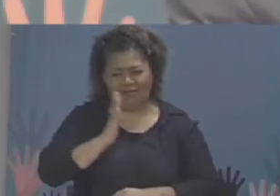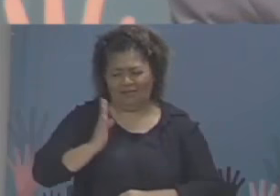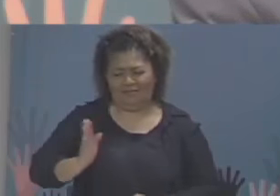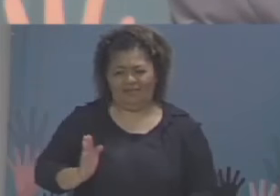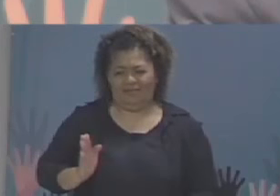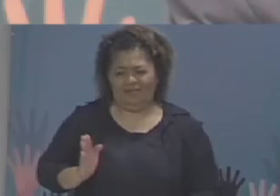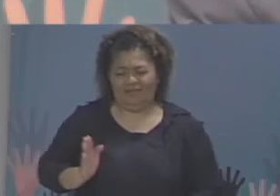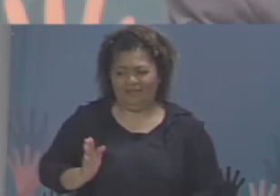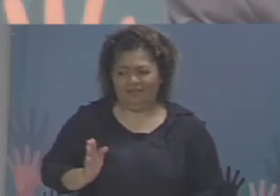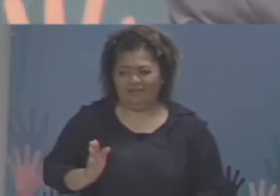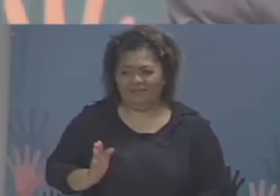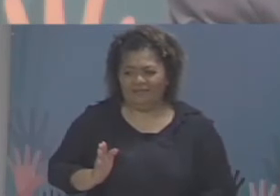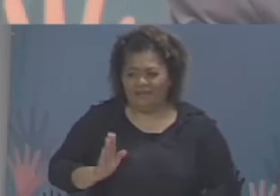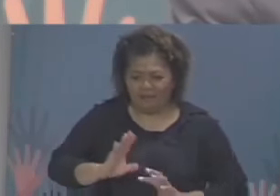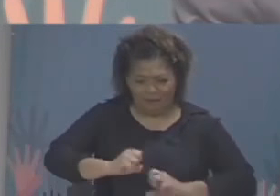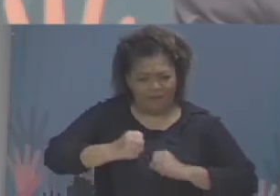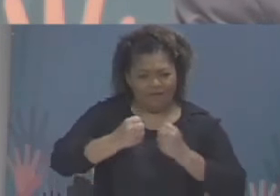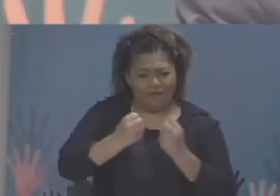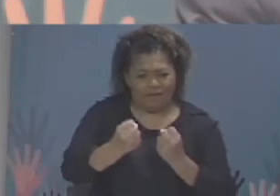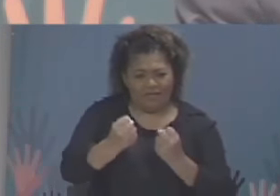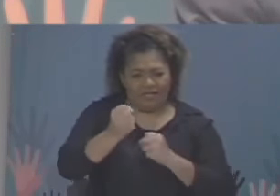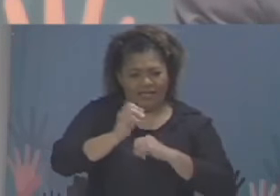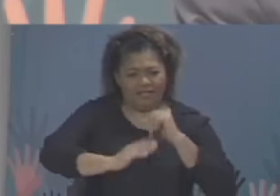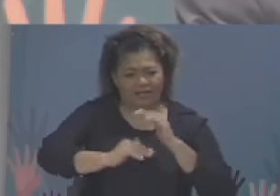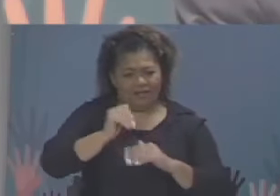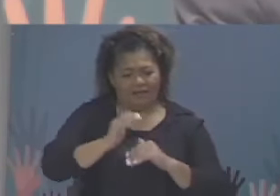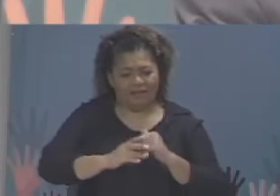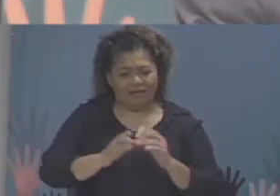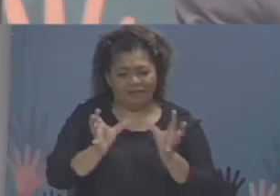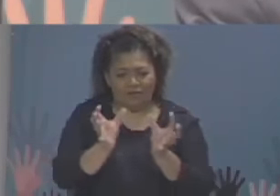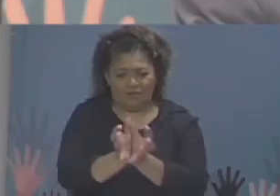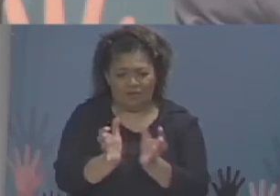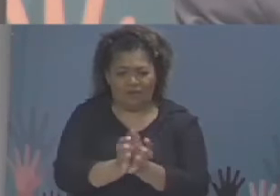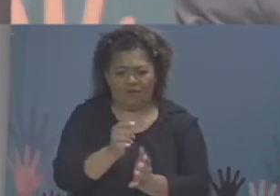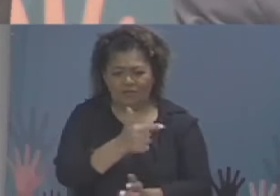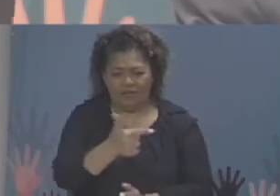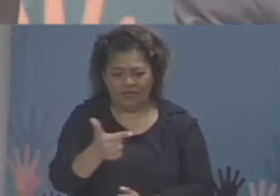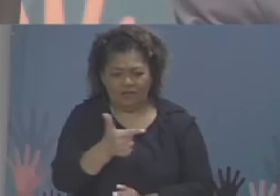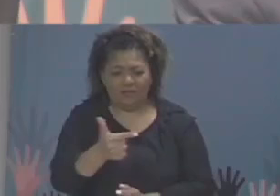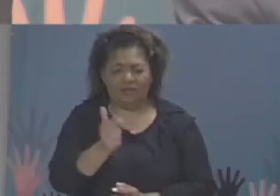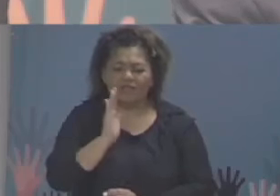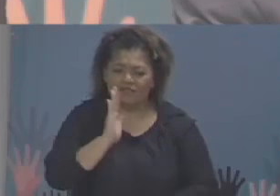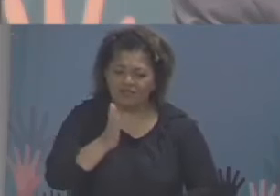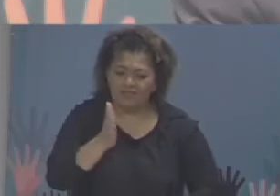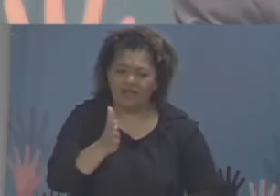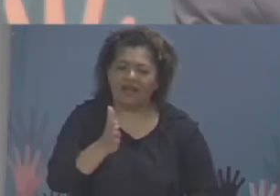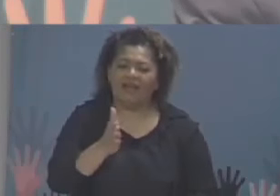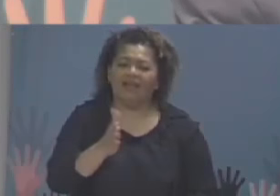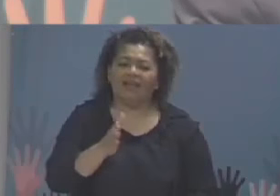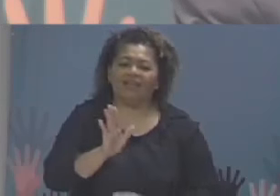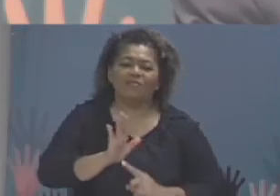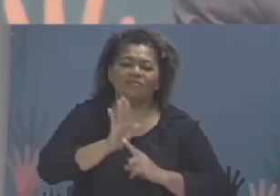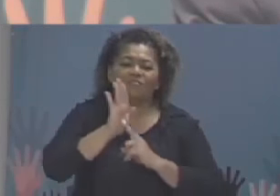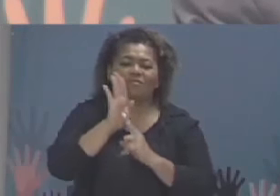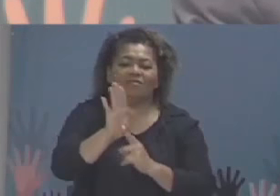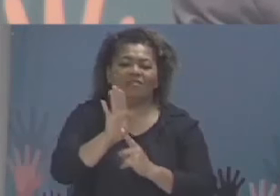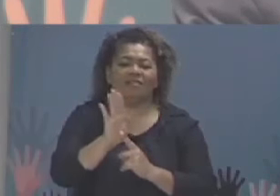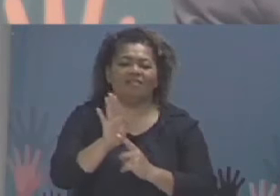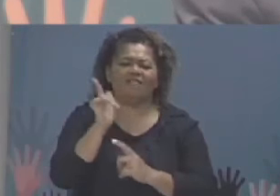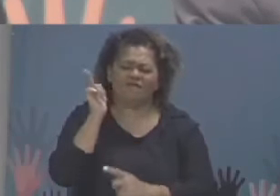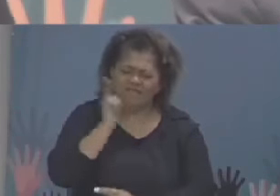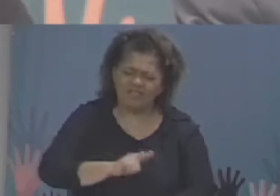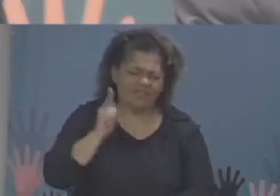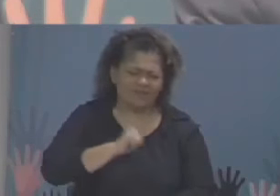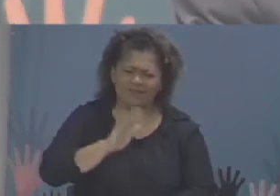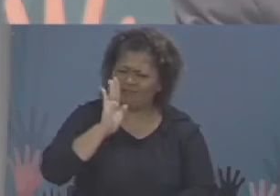nós, do Fortalecer a Profissão, que somos candidatos pela chapa 22, já nos consideramos vencedores. Vencedores de ter trazido, de